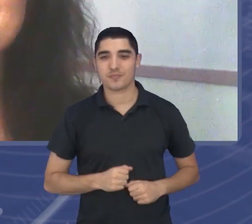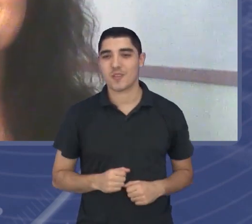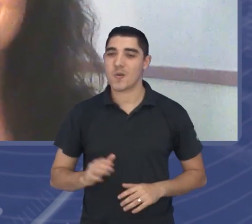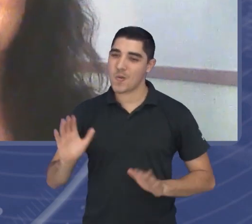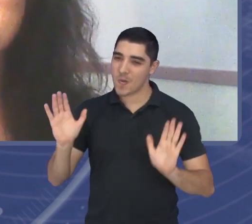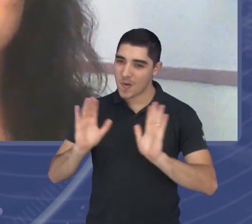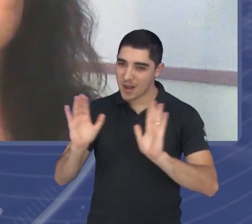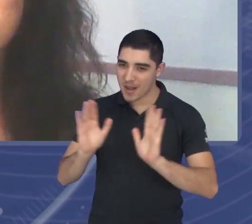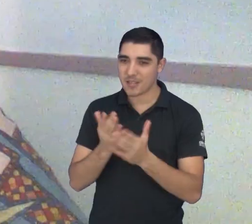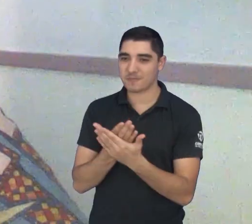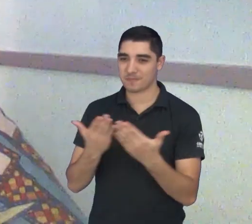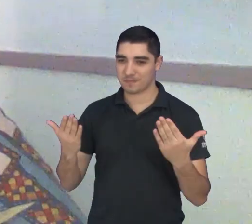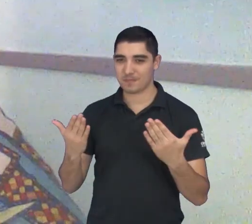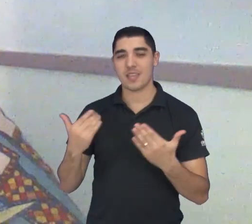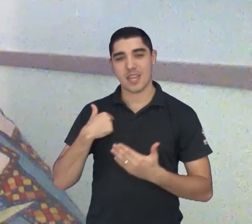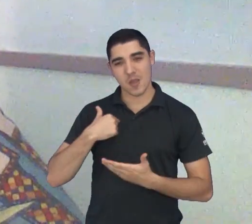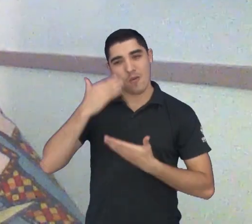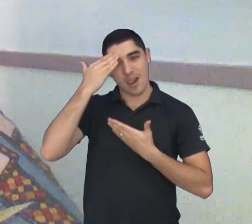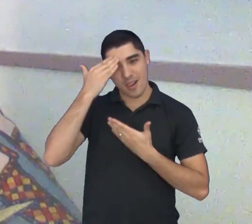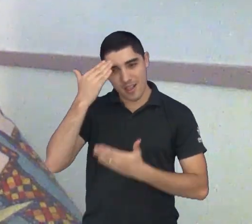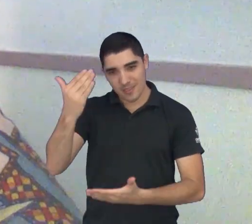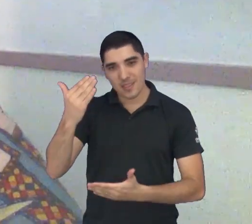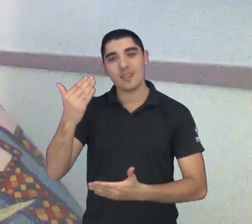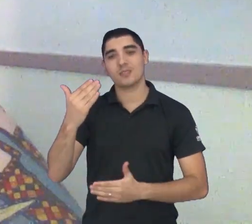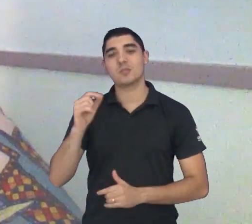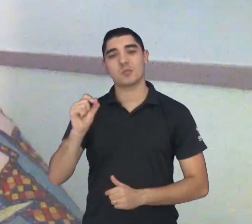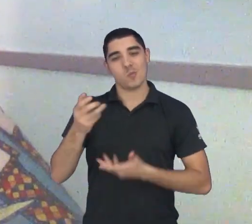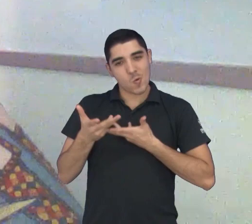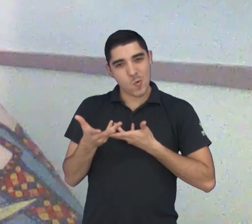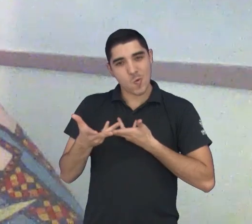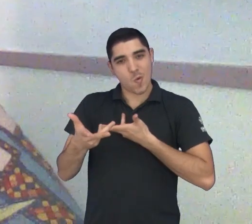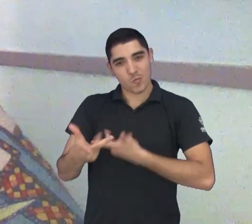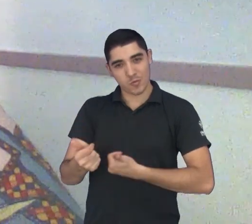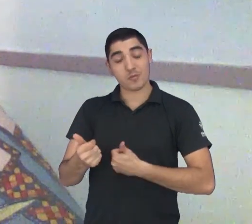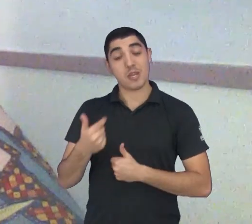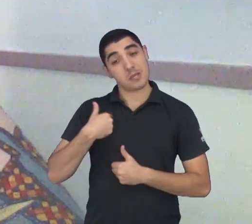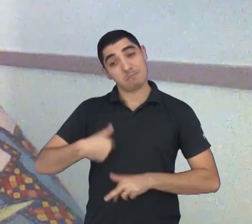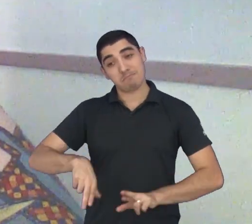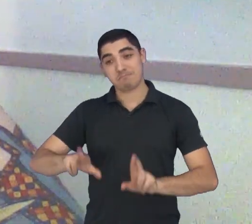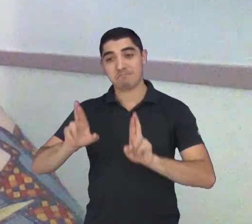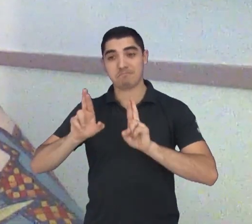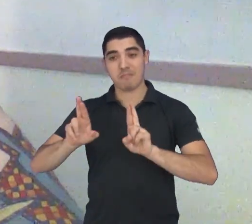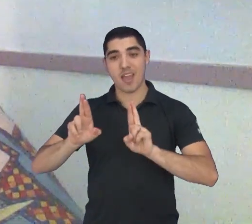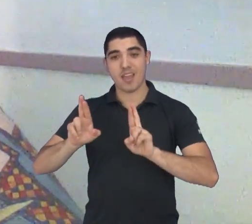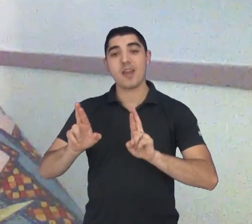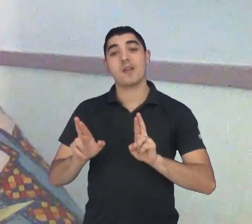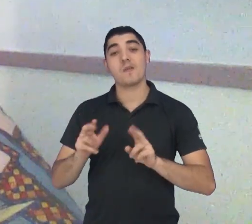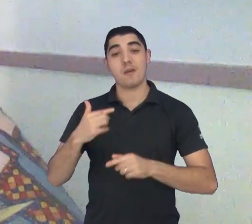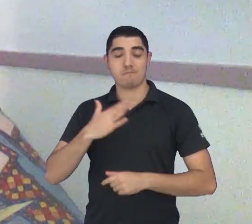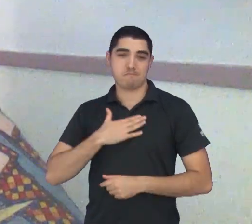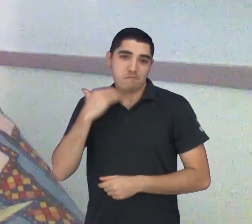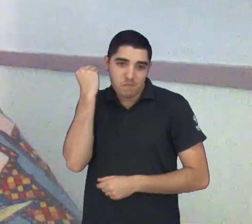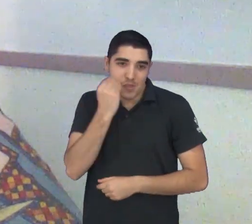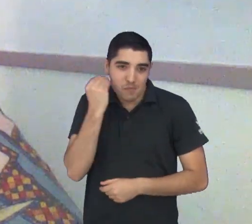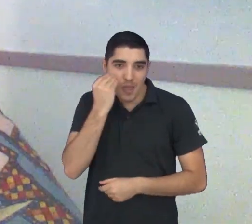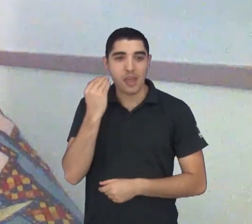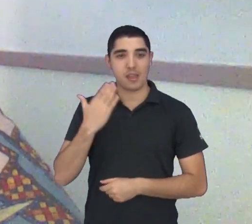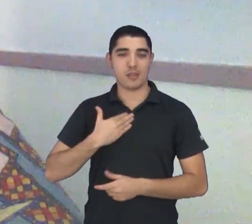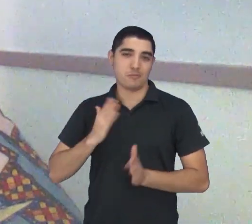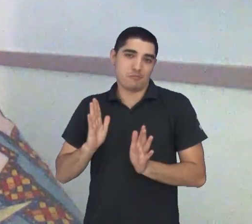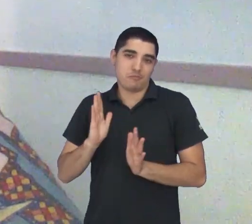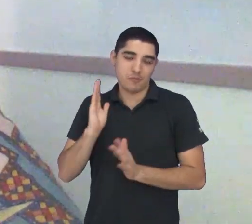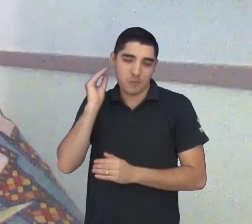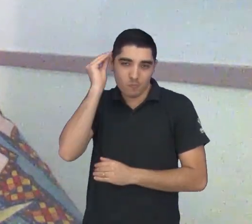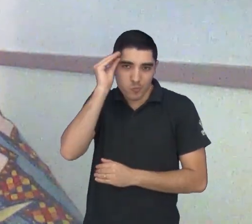Olá a todos, eu agradeço muitíssimo pelo convite e eu espero que com a minha experiência, meu conhecimento, eu